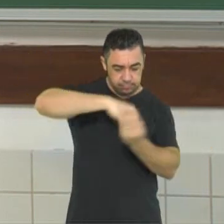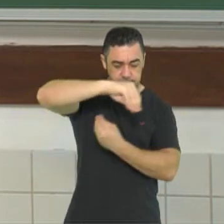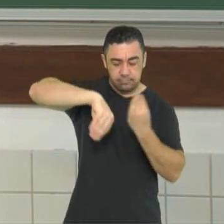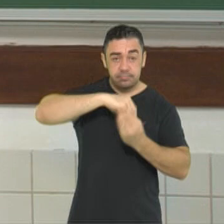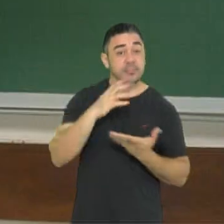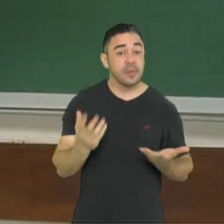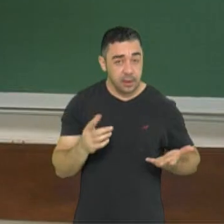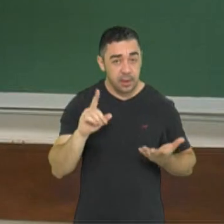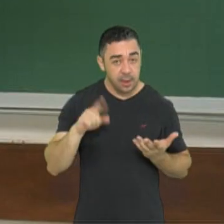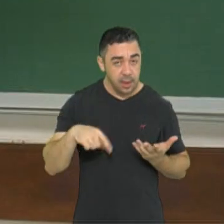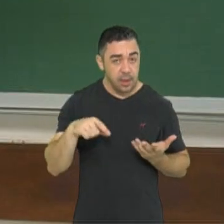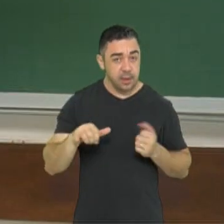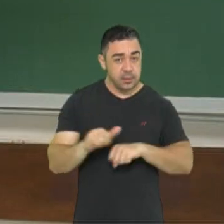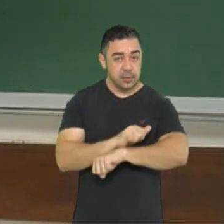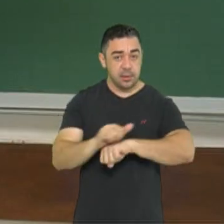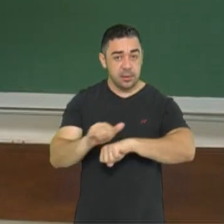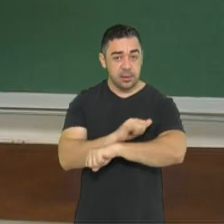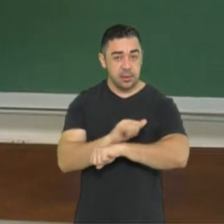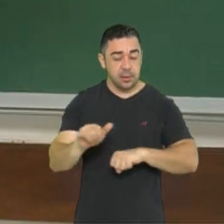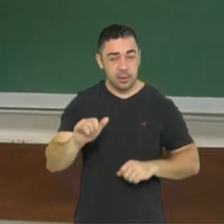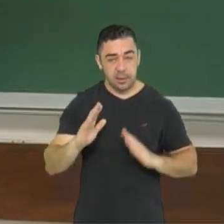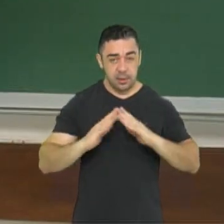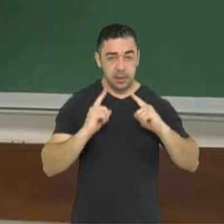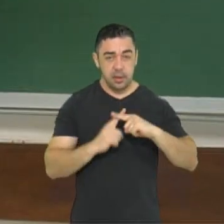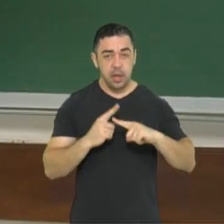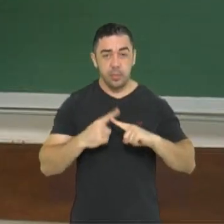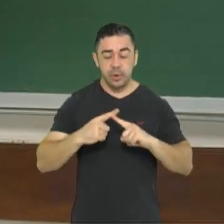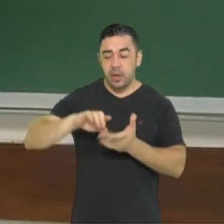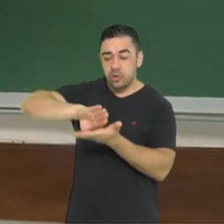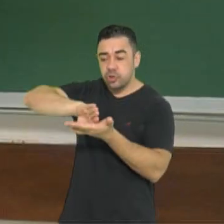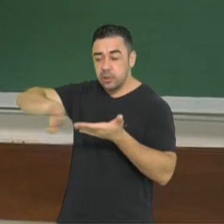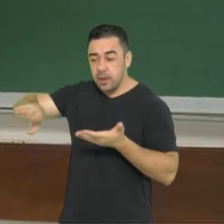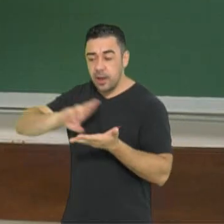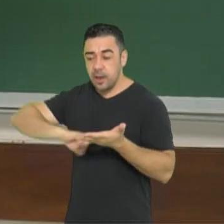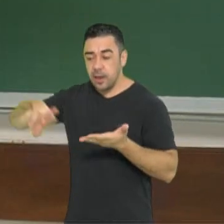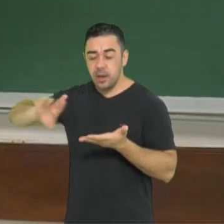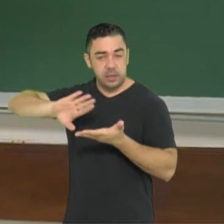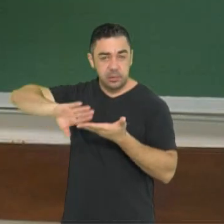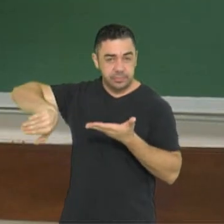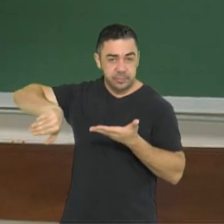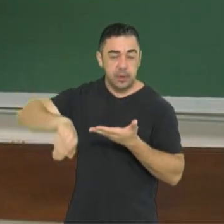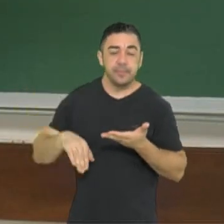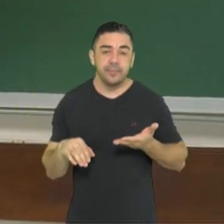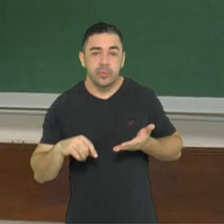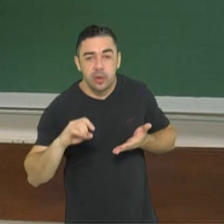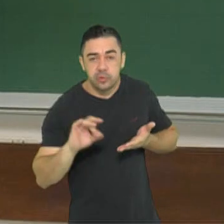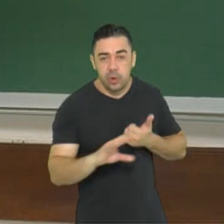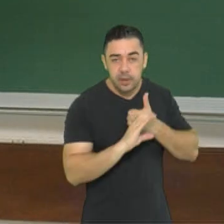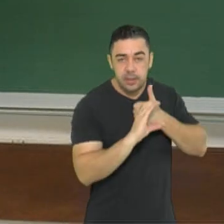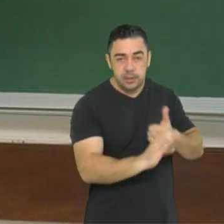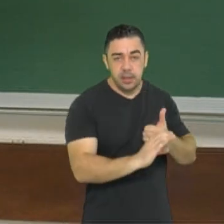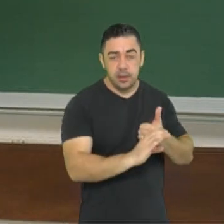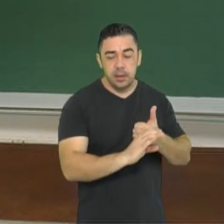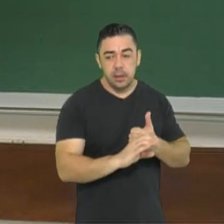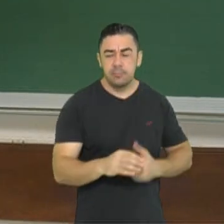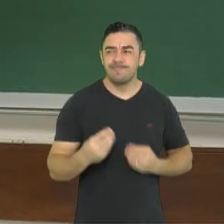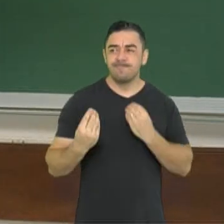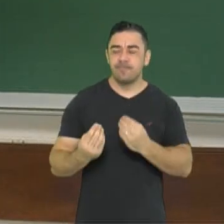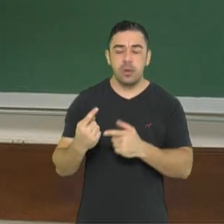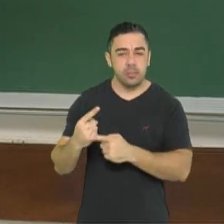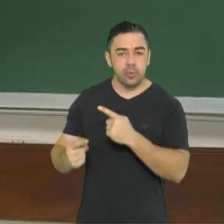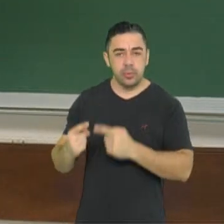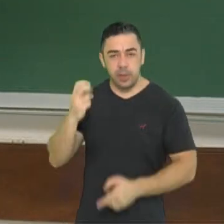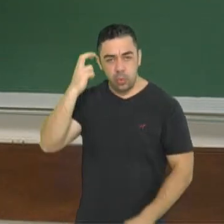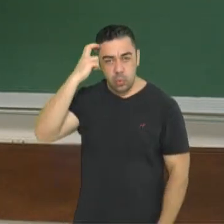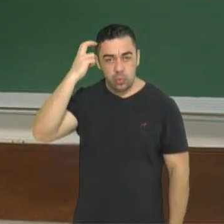também era, primeiramente, proibir as religiões pagãs. Depois, quando ela via que não tinha como somente proibir, ou que a